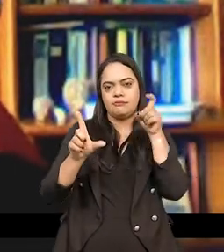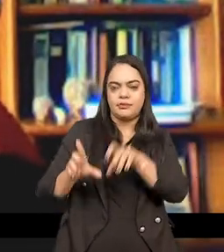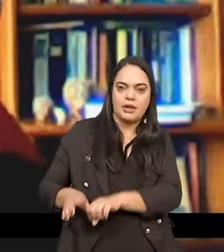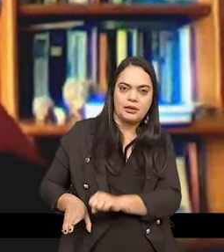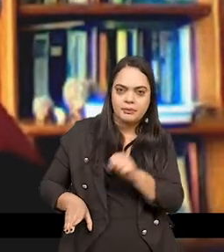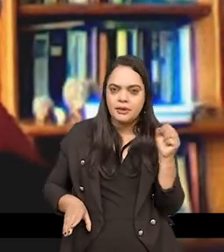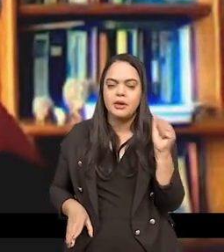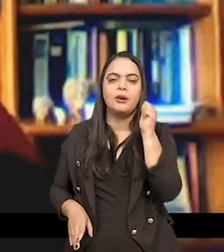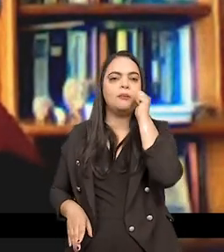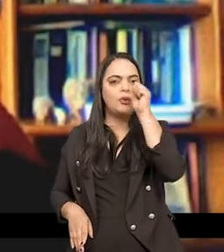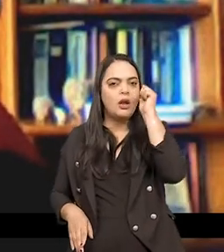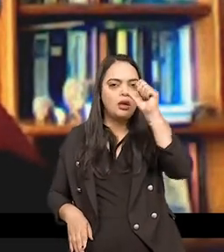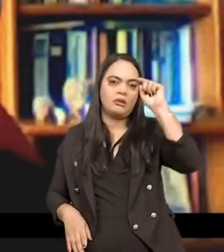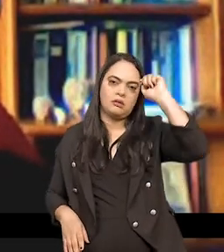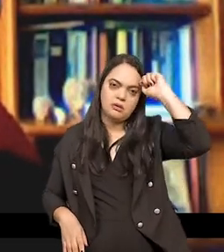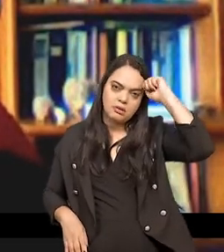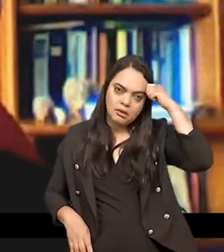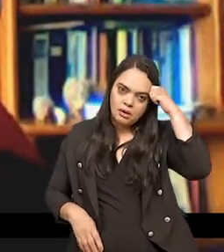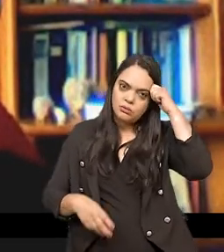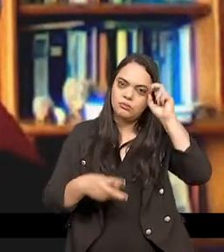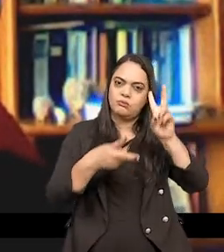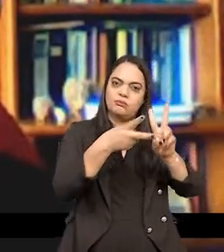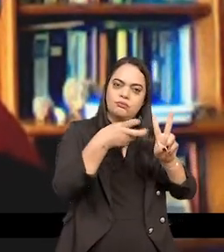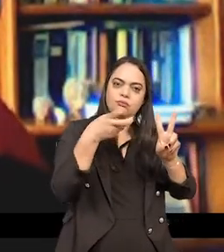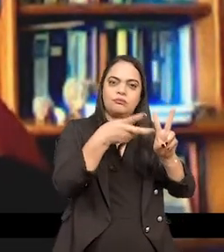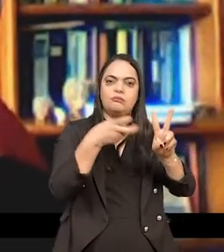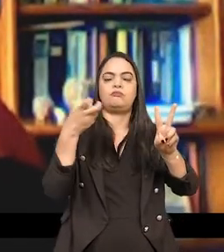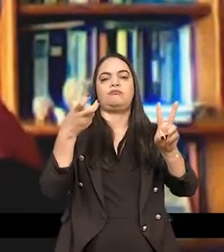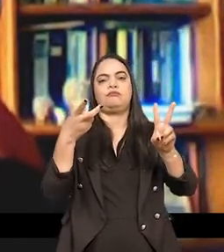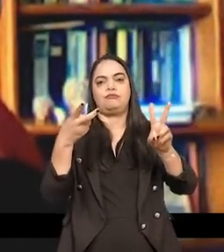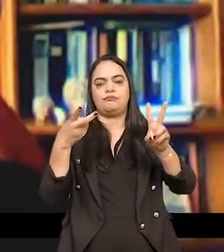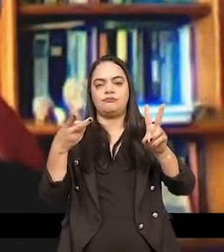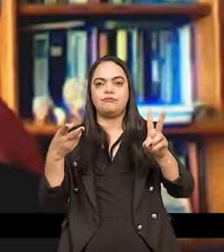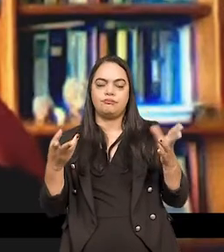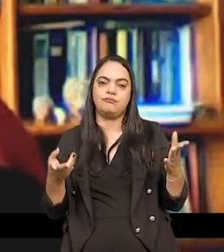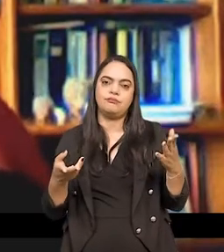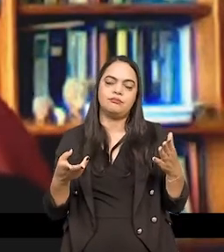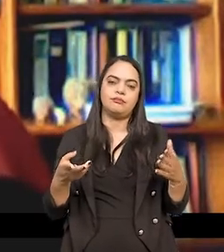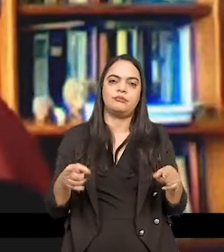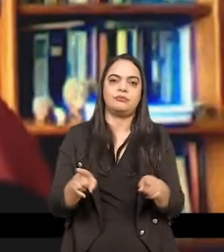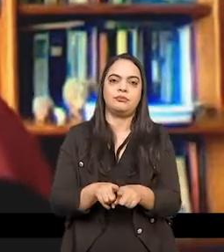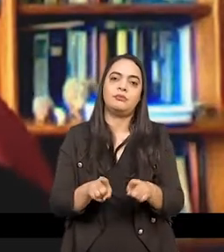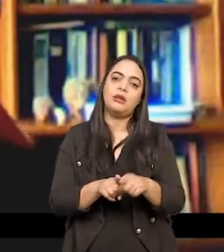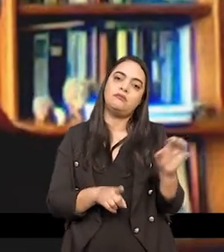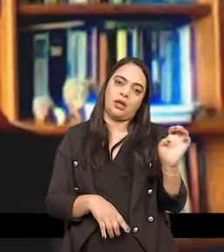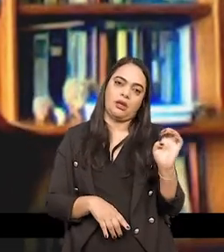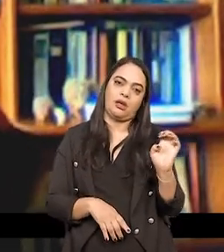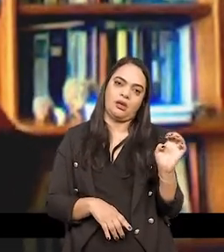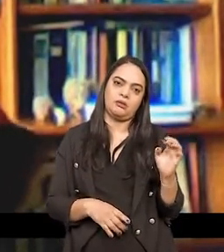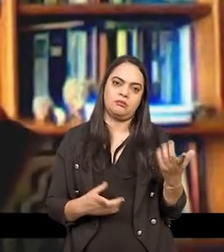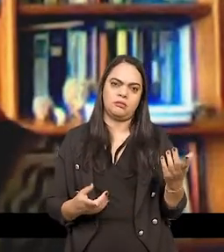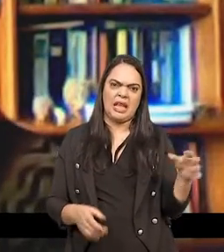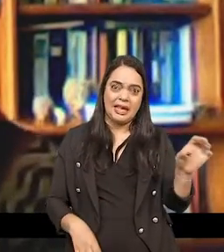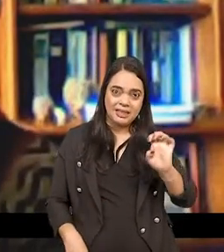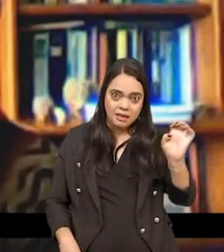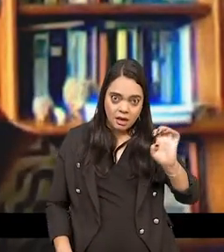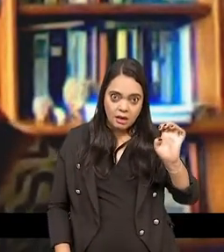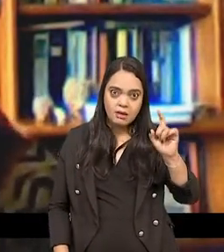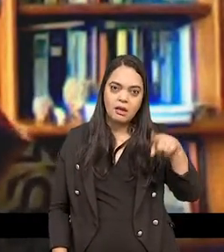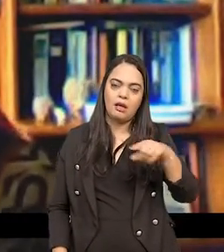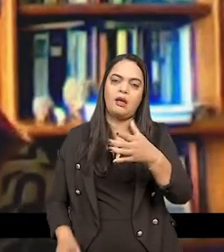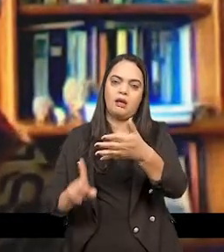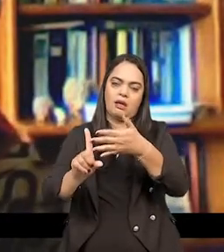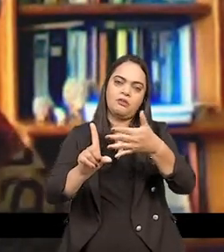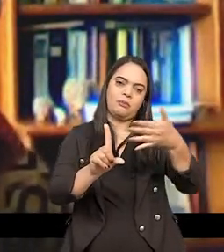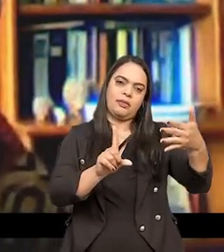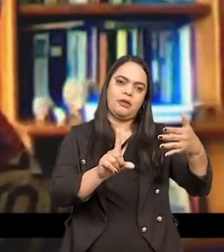Mulheres, negros, índios, tá, em especial, e gays. Gays, quando eu falo aqui, é